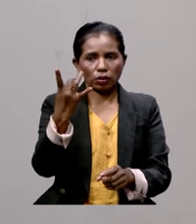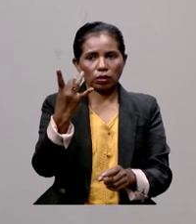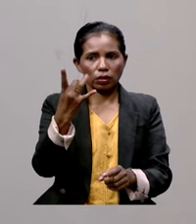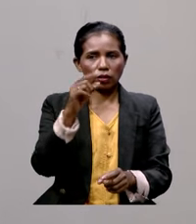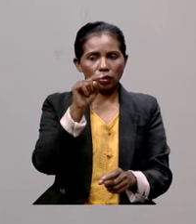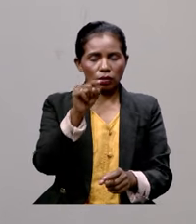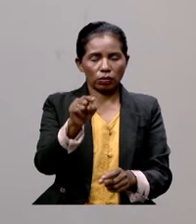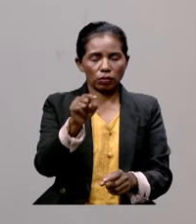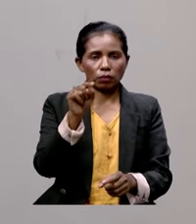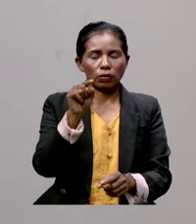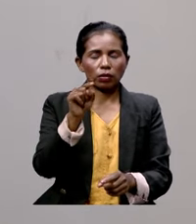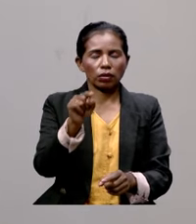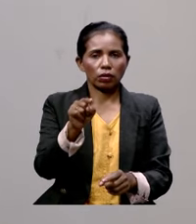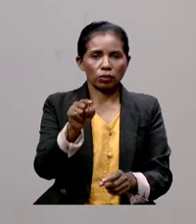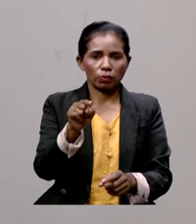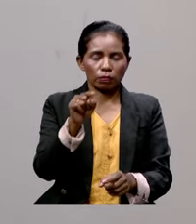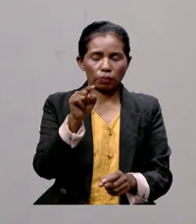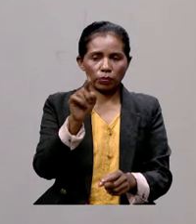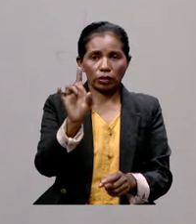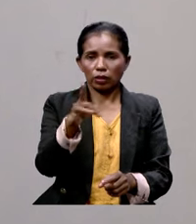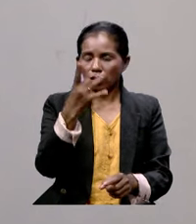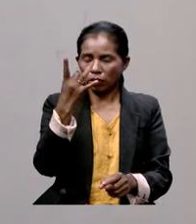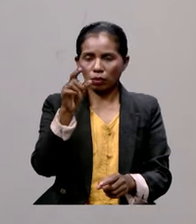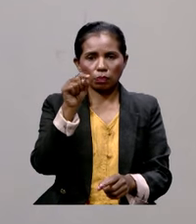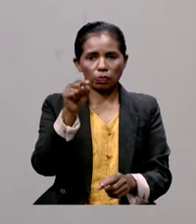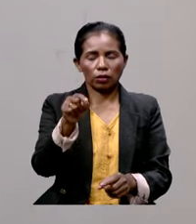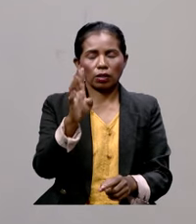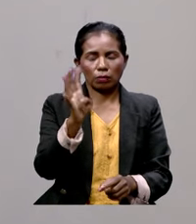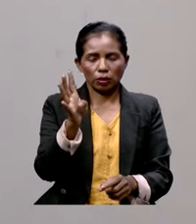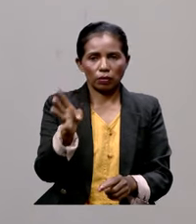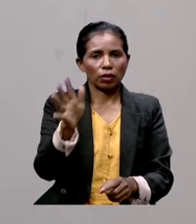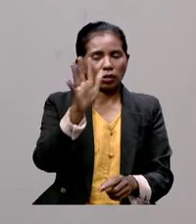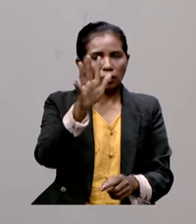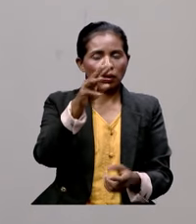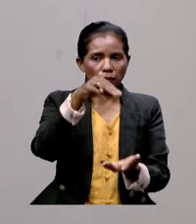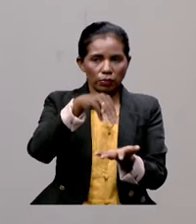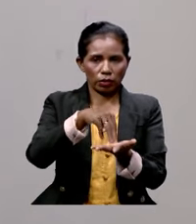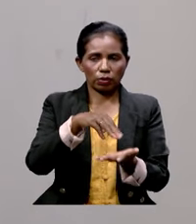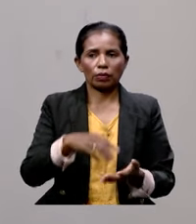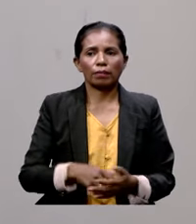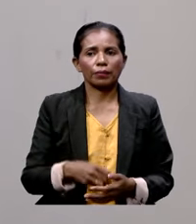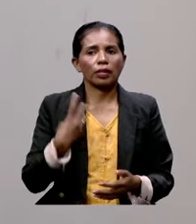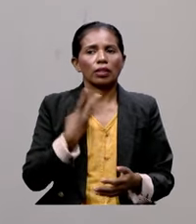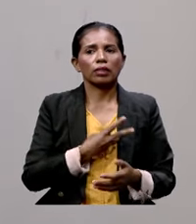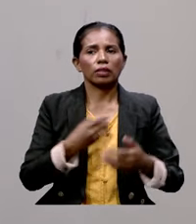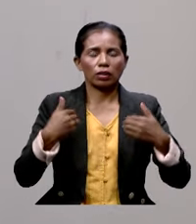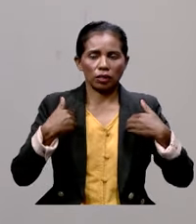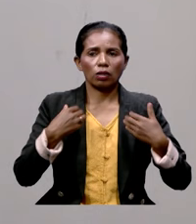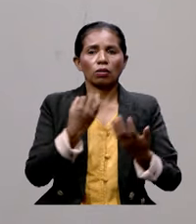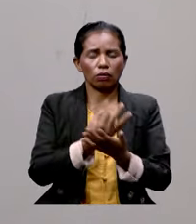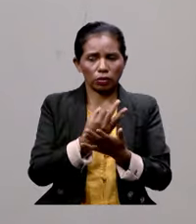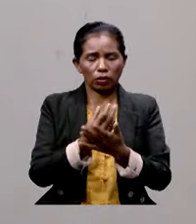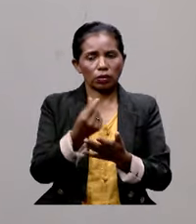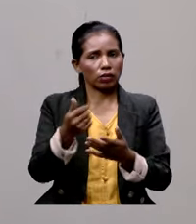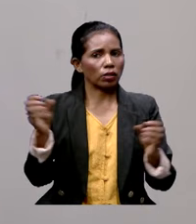18.45 mil milhões, ca 18.45 bilhões. Ita seja osan oitua, mas